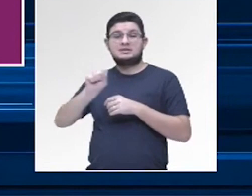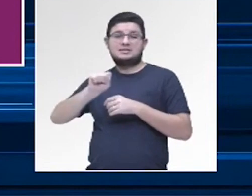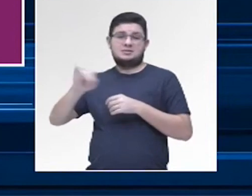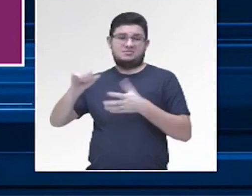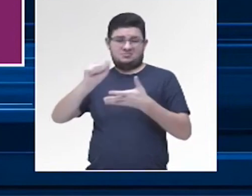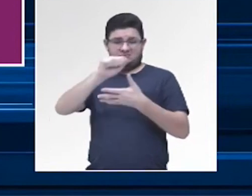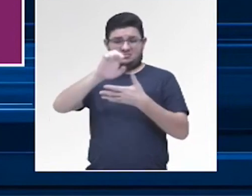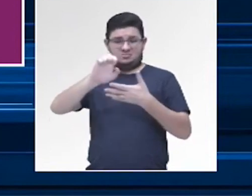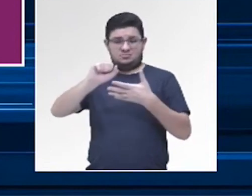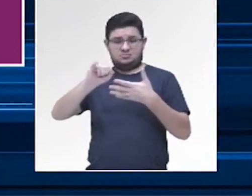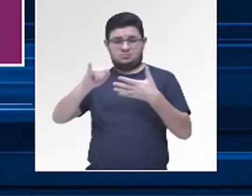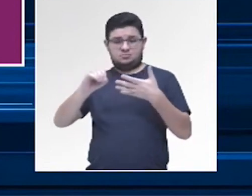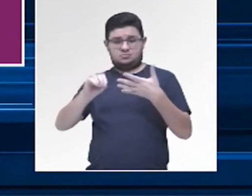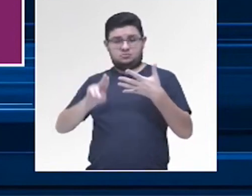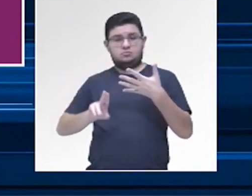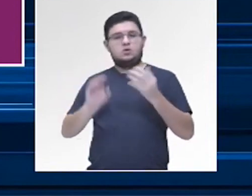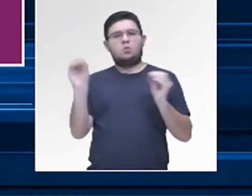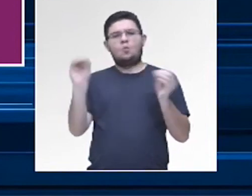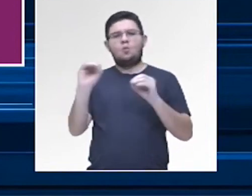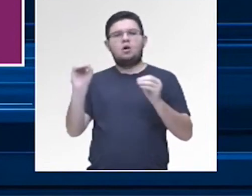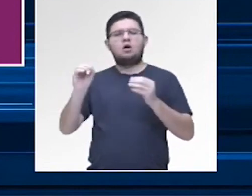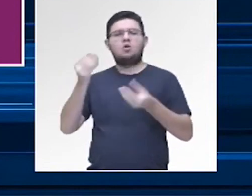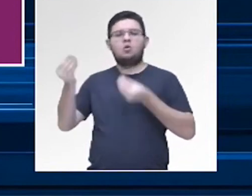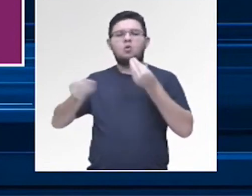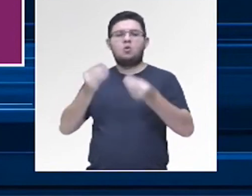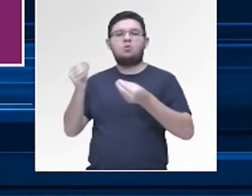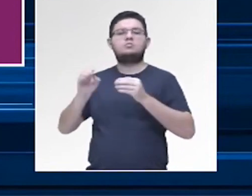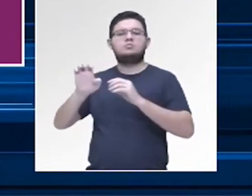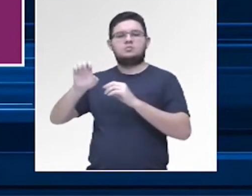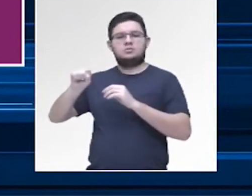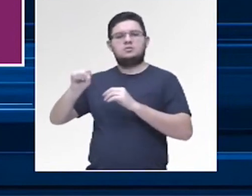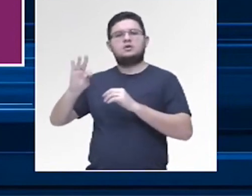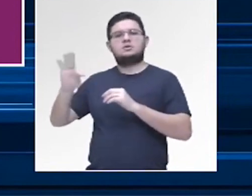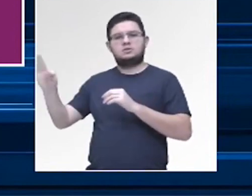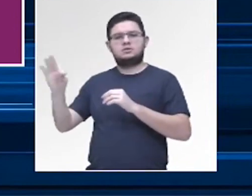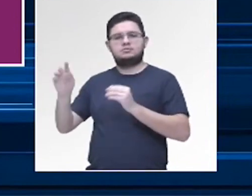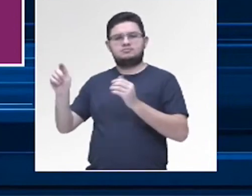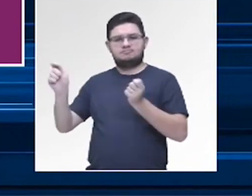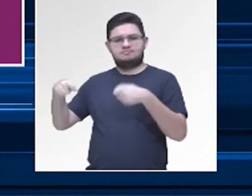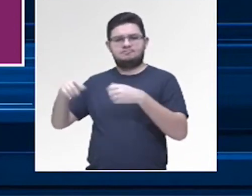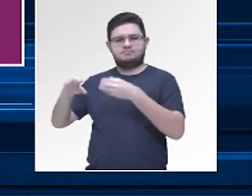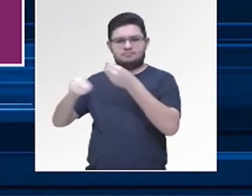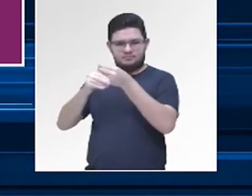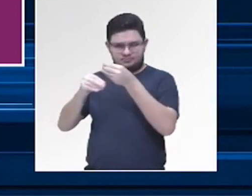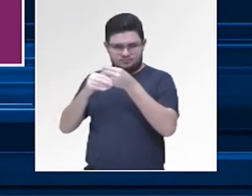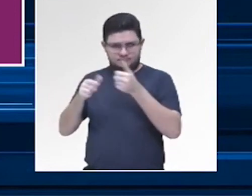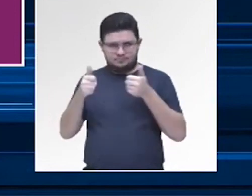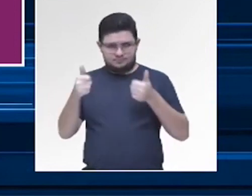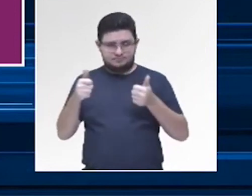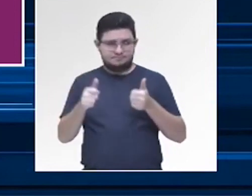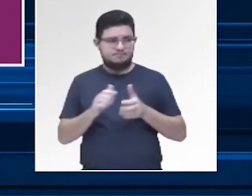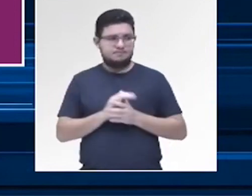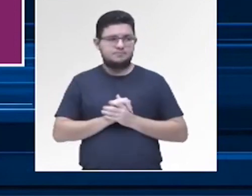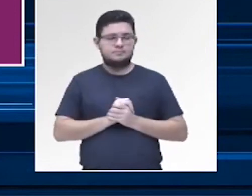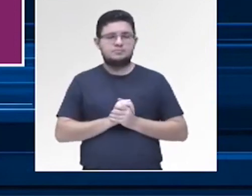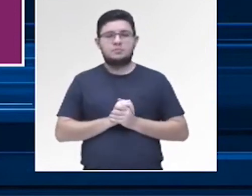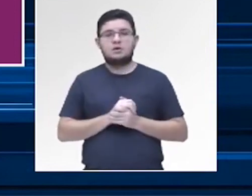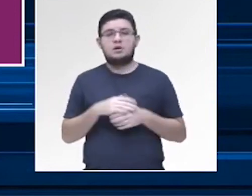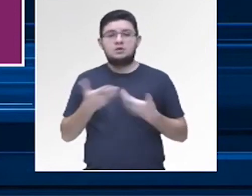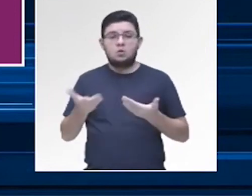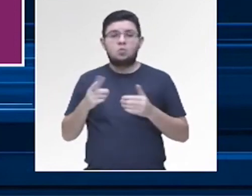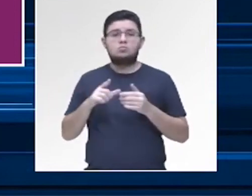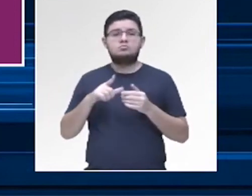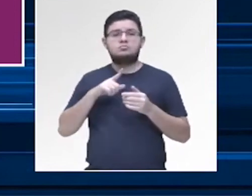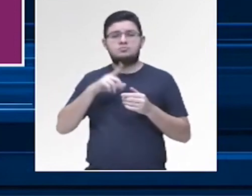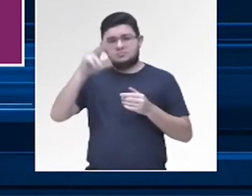consoante, aí eu coloco o EST, tá certo? Sendo que essas terminações, essas estruturas ali que